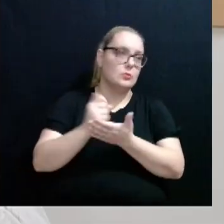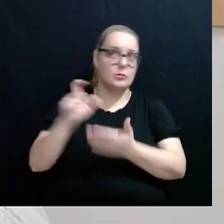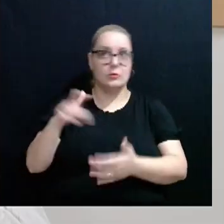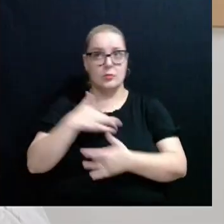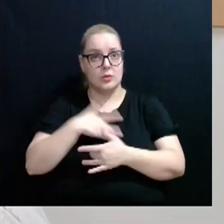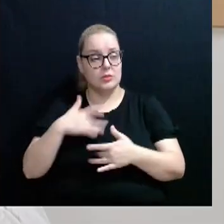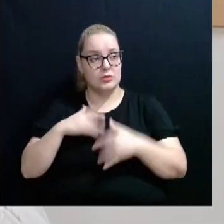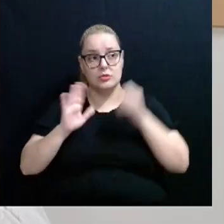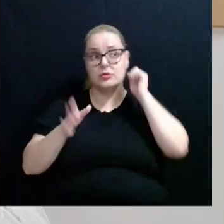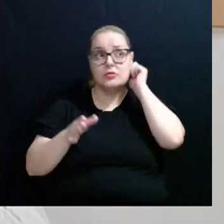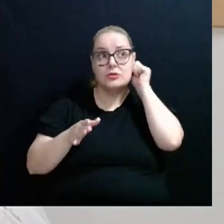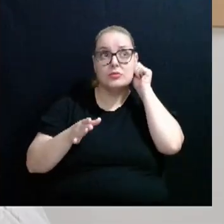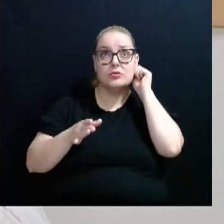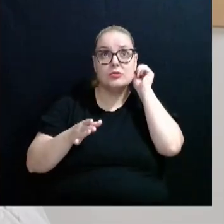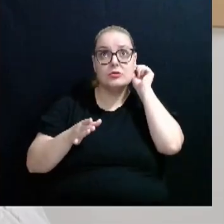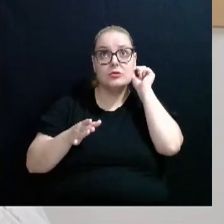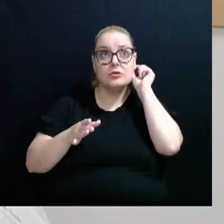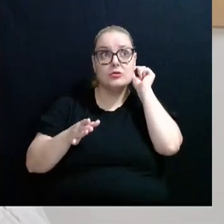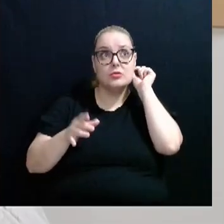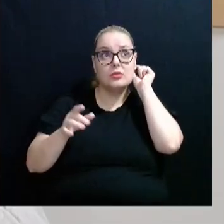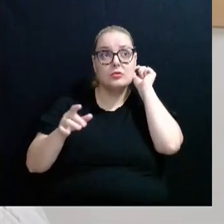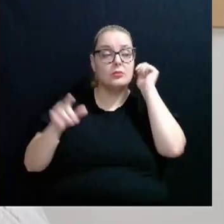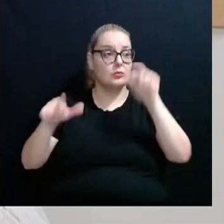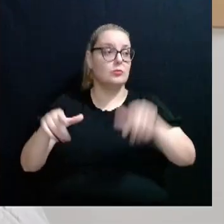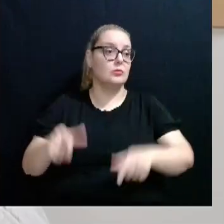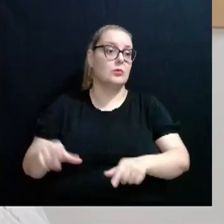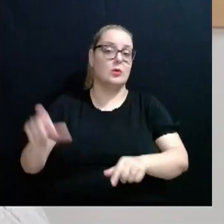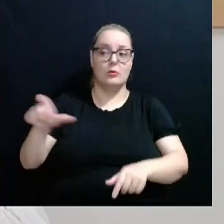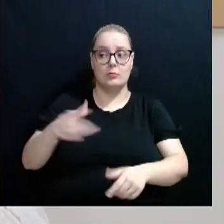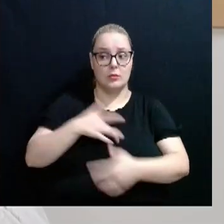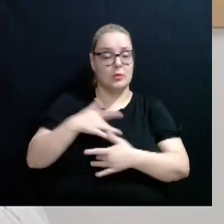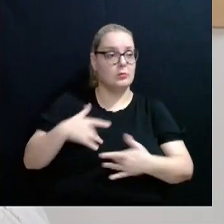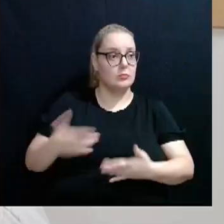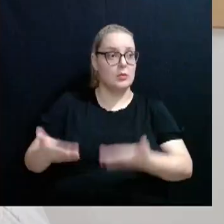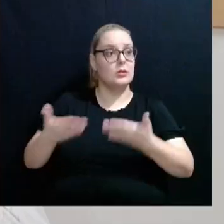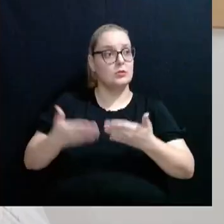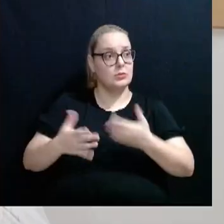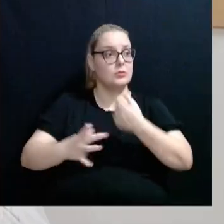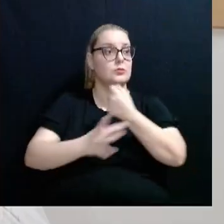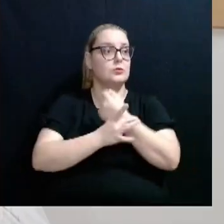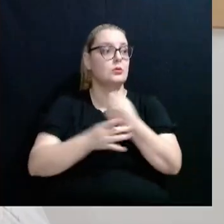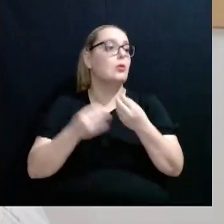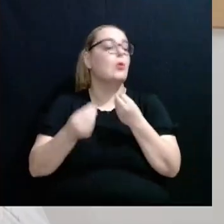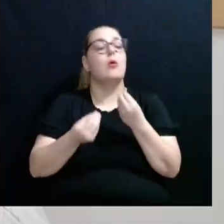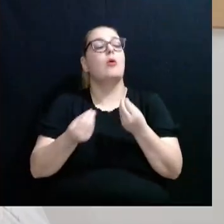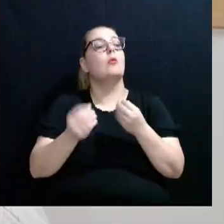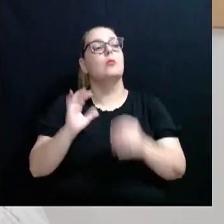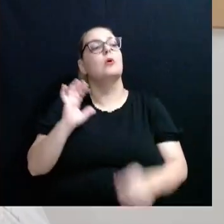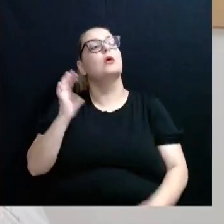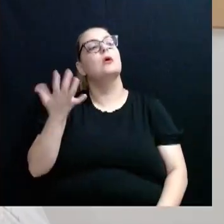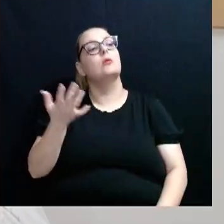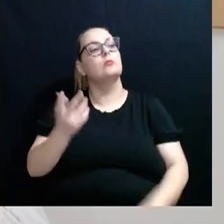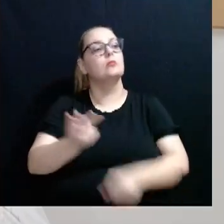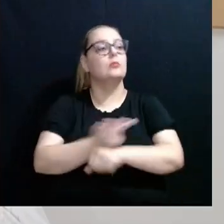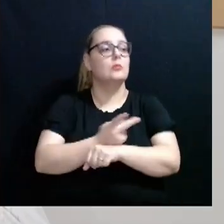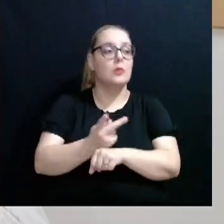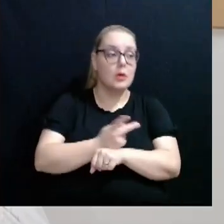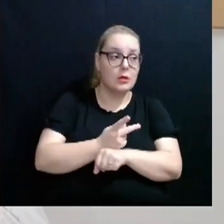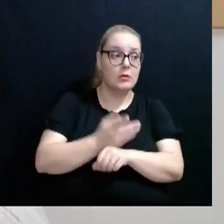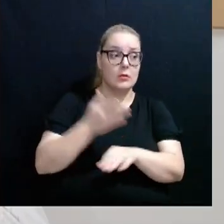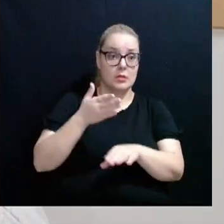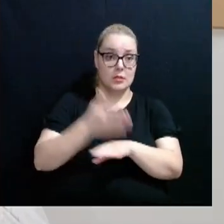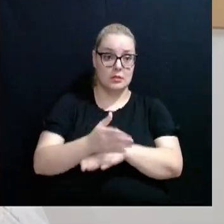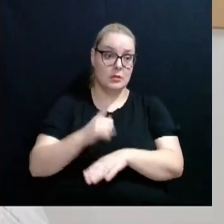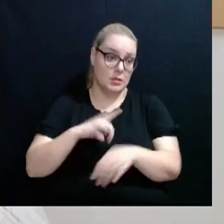aquele lugar que está me oferecendo o plano de saúde tem a modalidade do seguro. Como que funciona para o pessoal ter acesso? E hoje em dia,